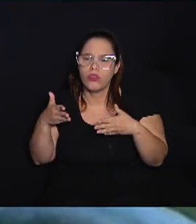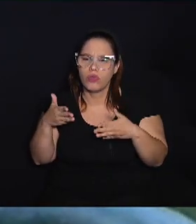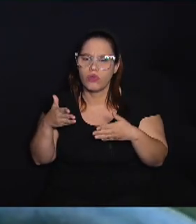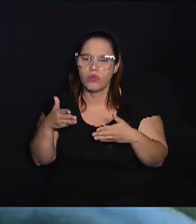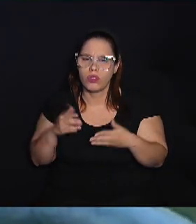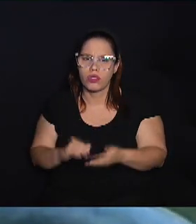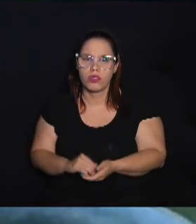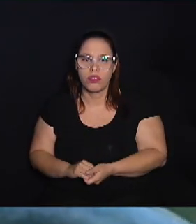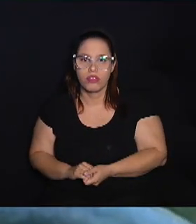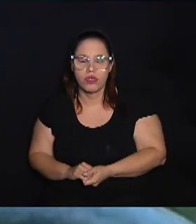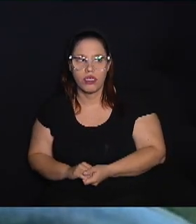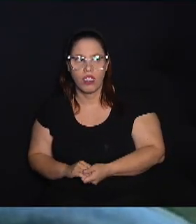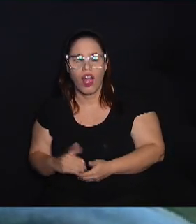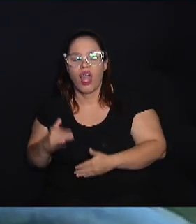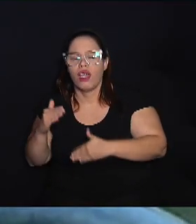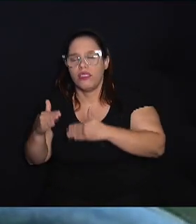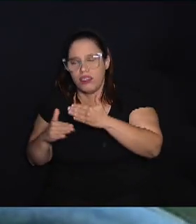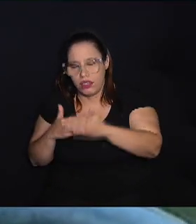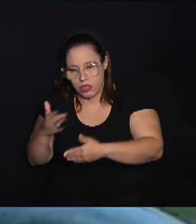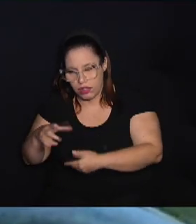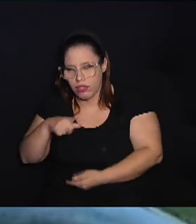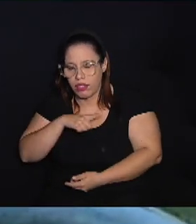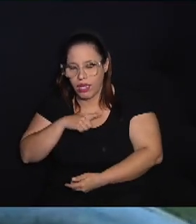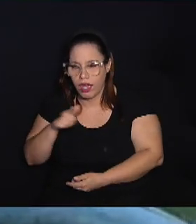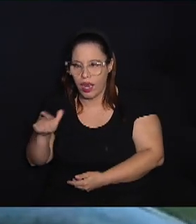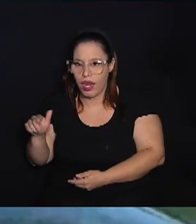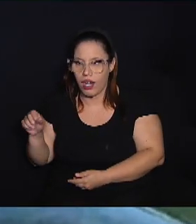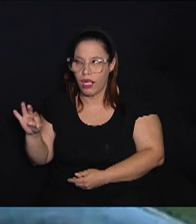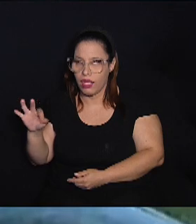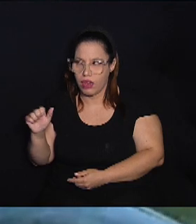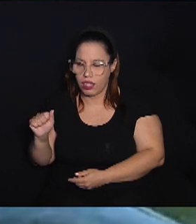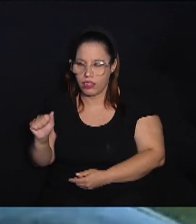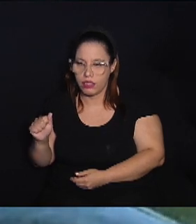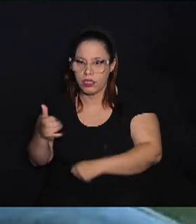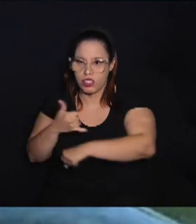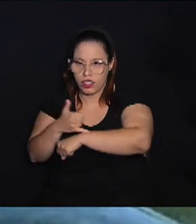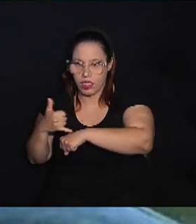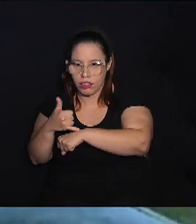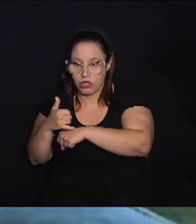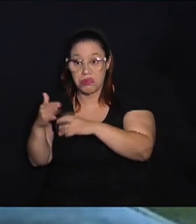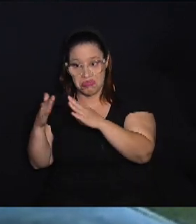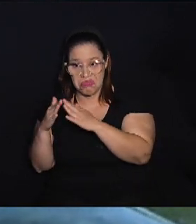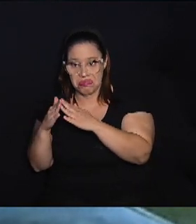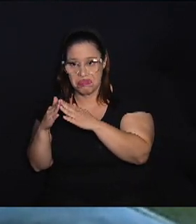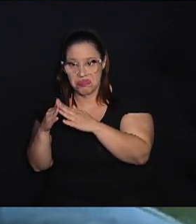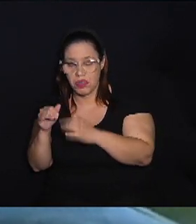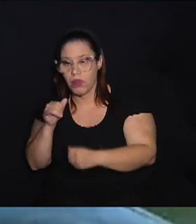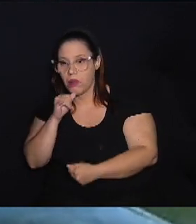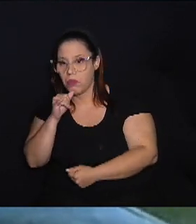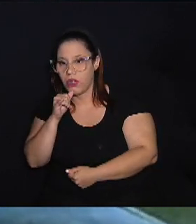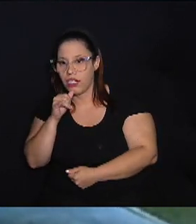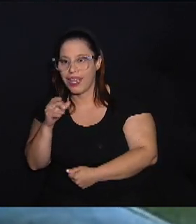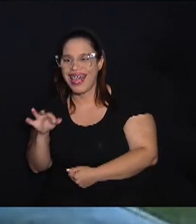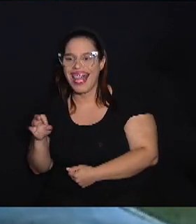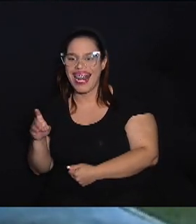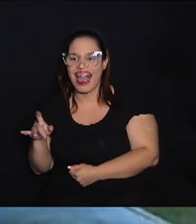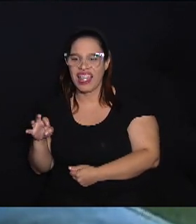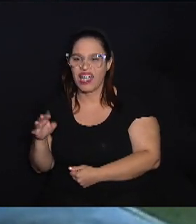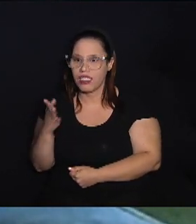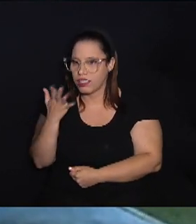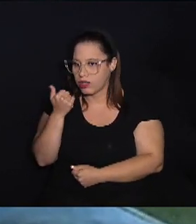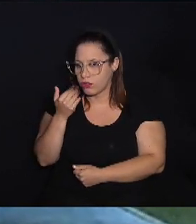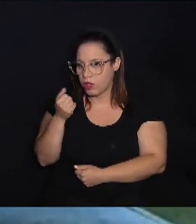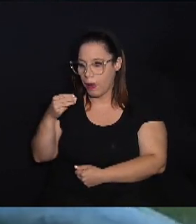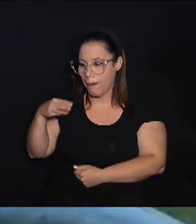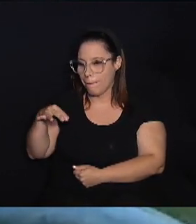A gente ainda tem bastante lata de aço, né, na nossa casa. Por exemplo, enlatados, bastante comida enlatada,